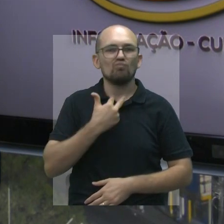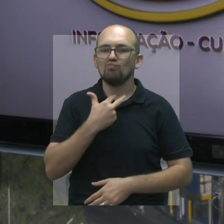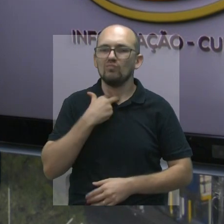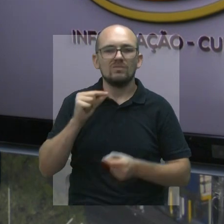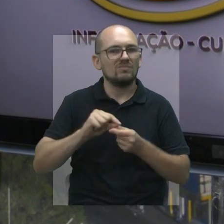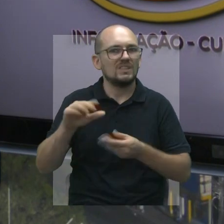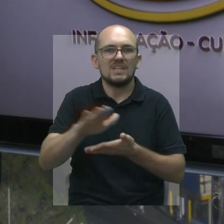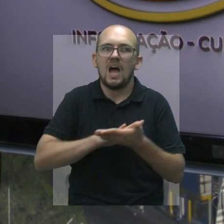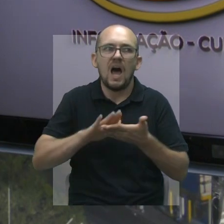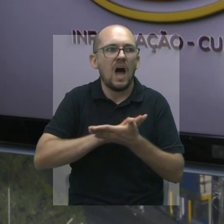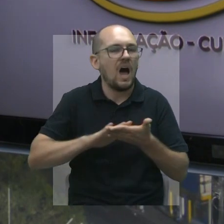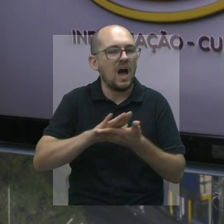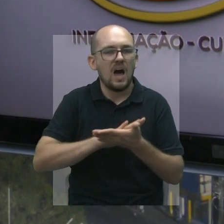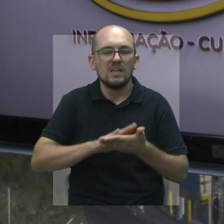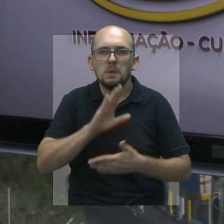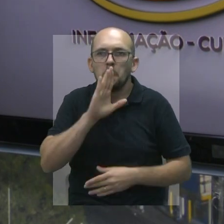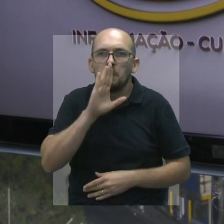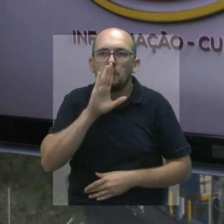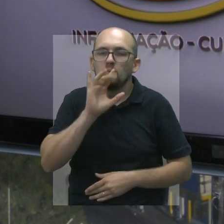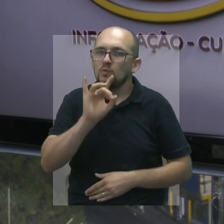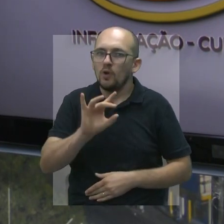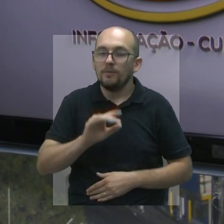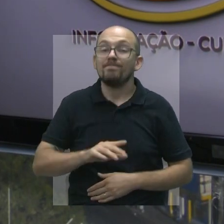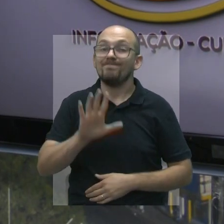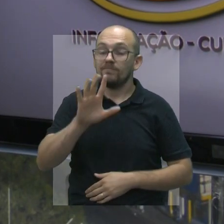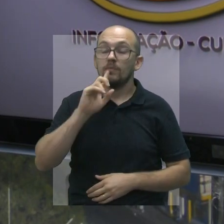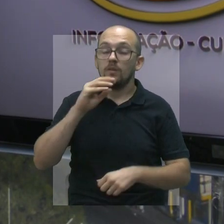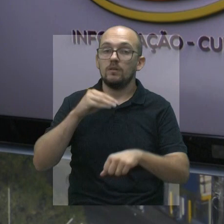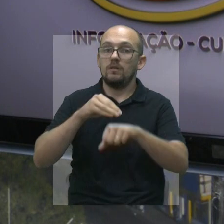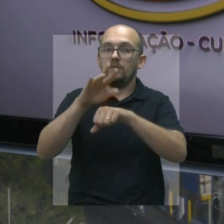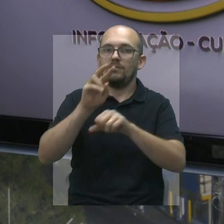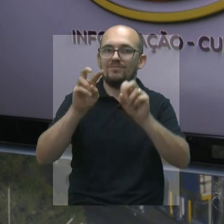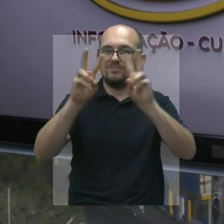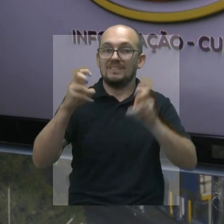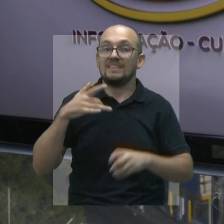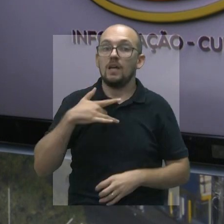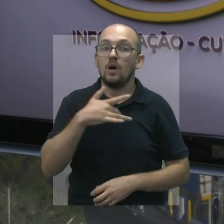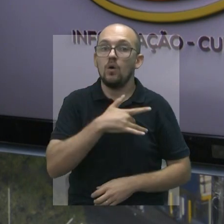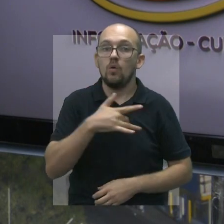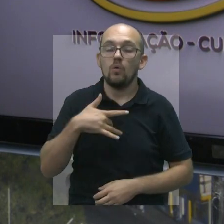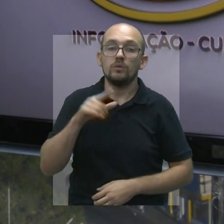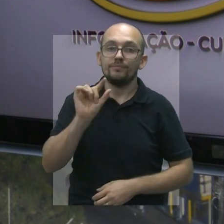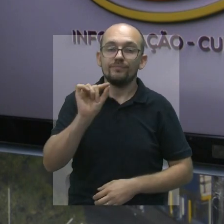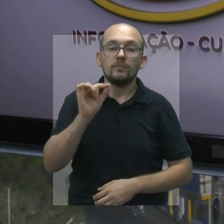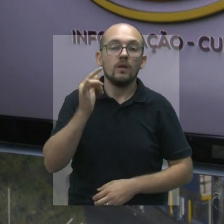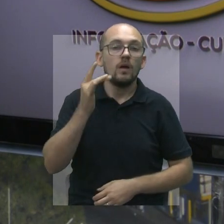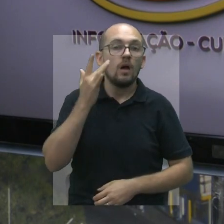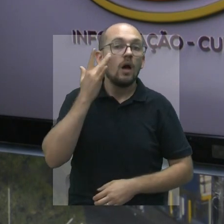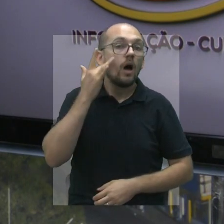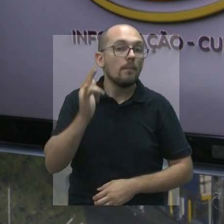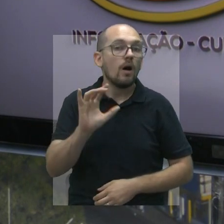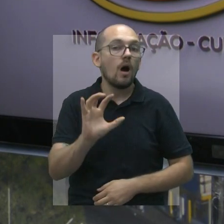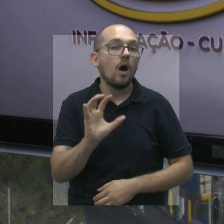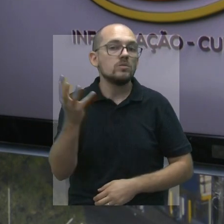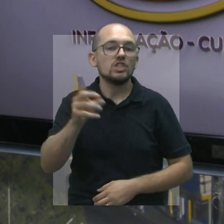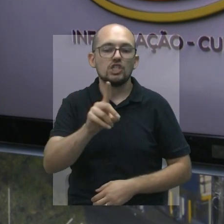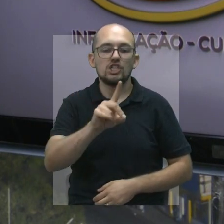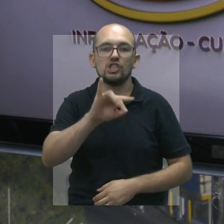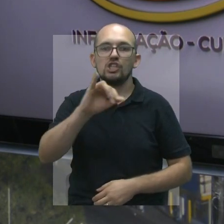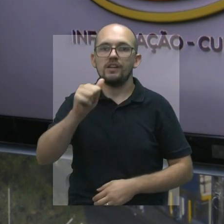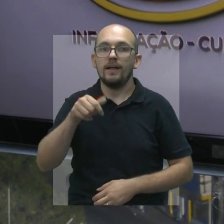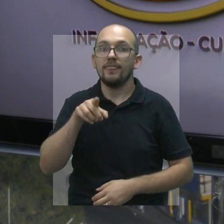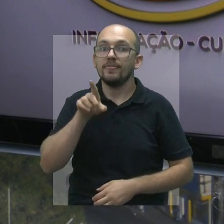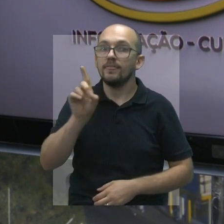fazer qualquer atividade. E ainda um recado, falando sobre saúde, amanhã acontece o dia D da campanha nacional